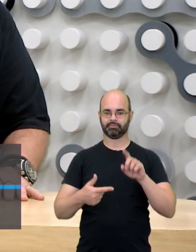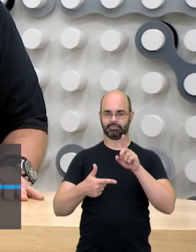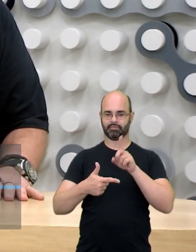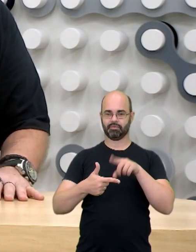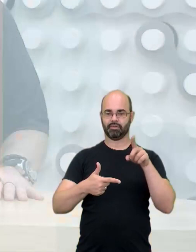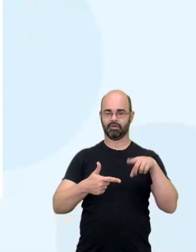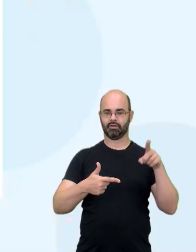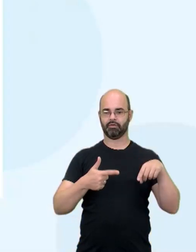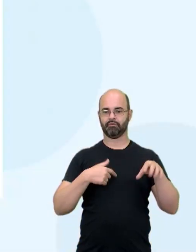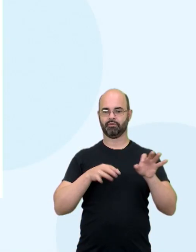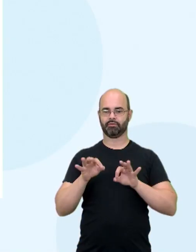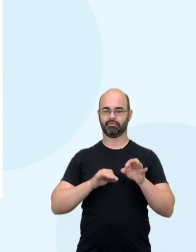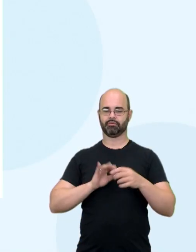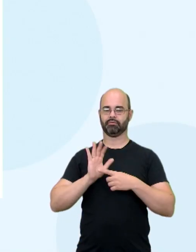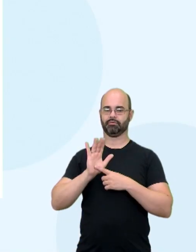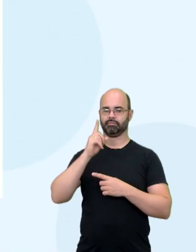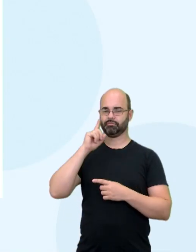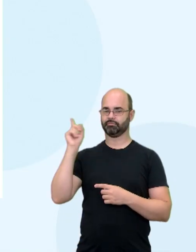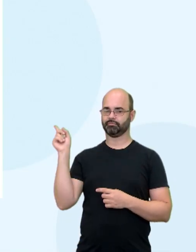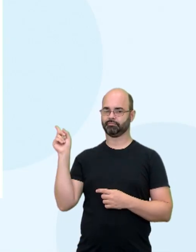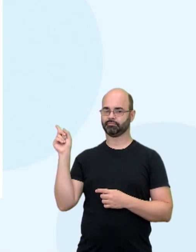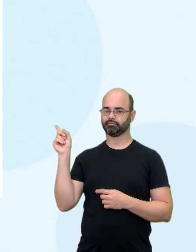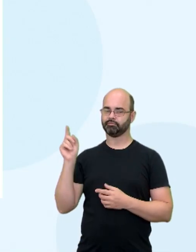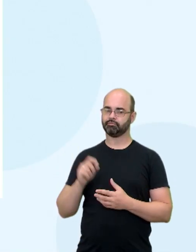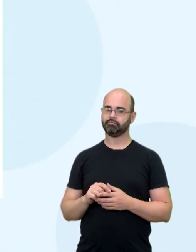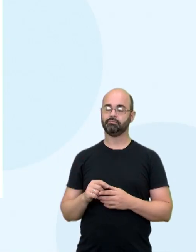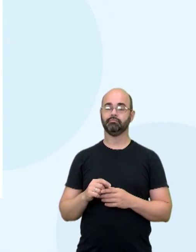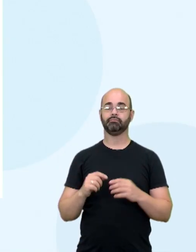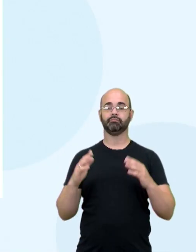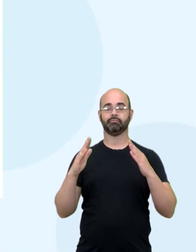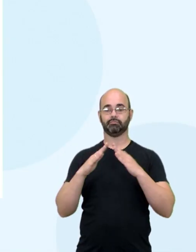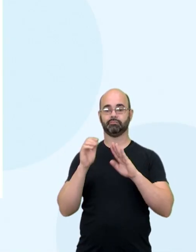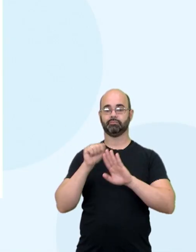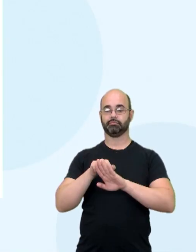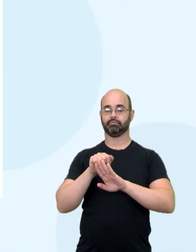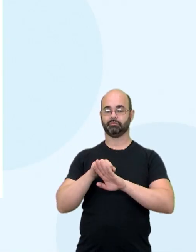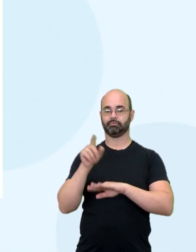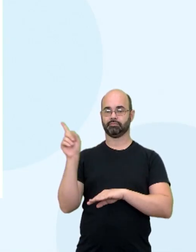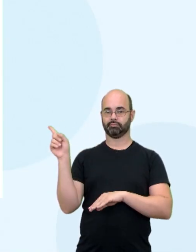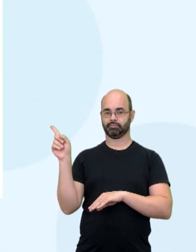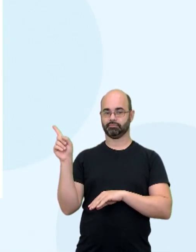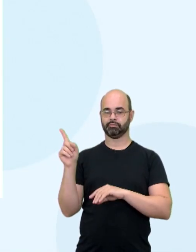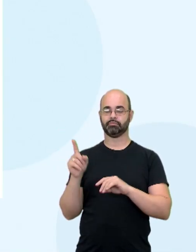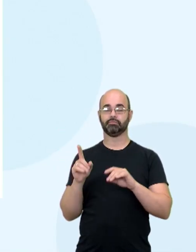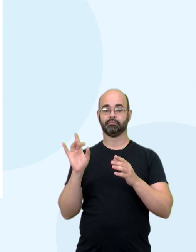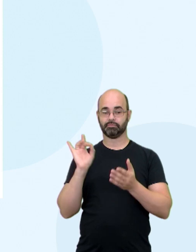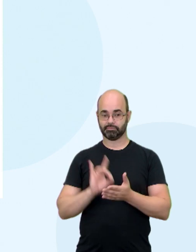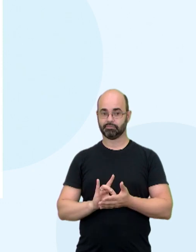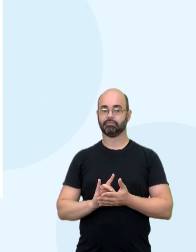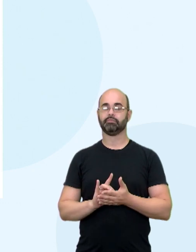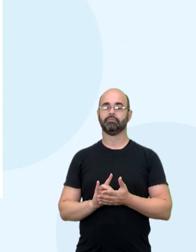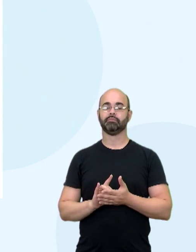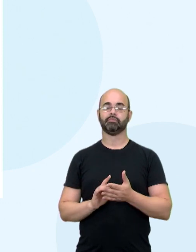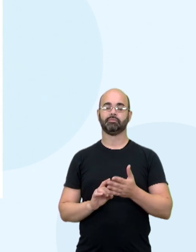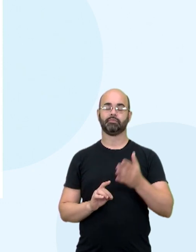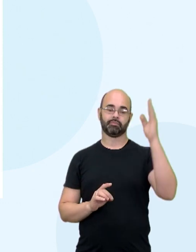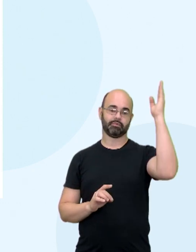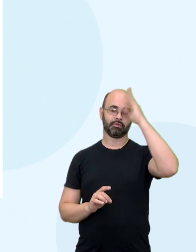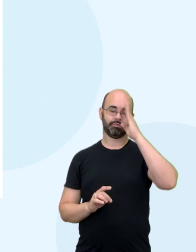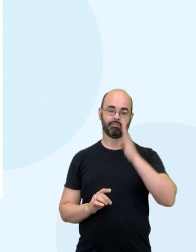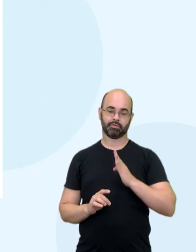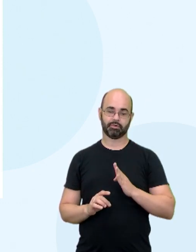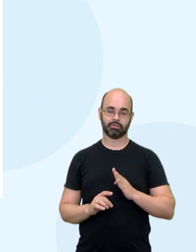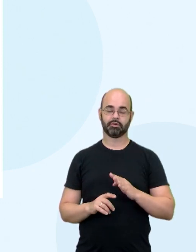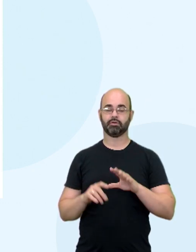aí, né? Que é o rendimento real domiciliar per capita médio, né, efetivamente recebido aí, Brasil e